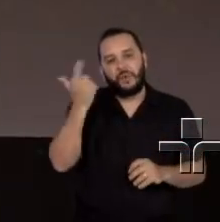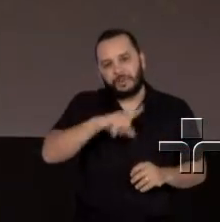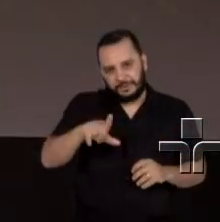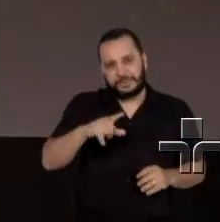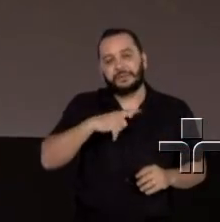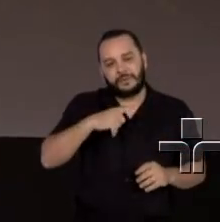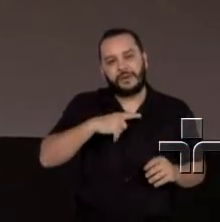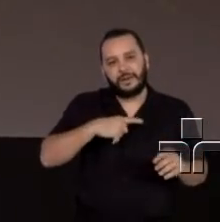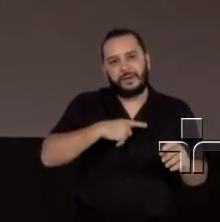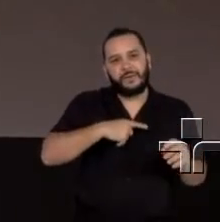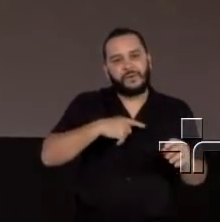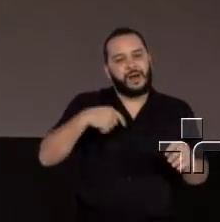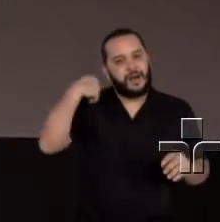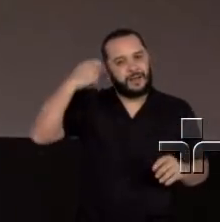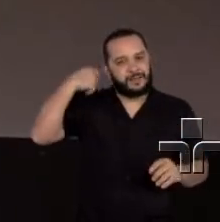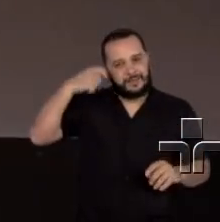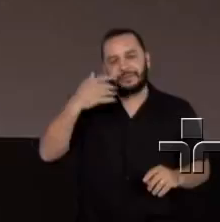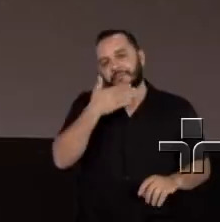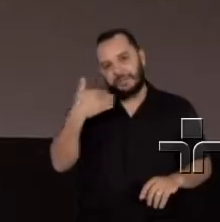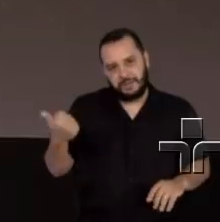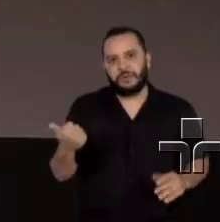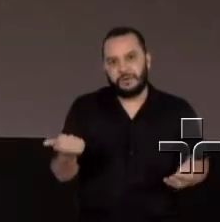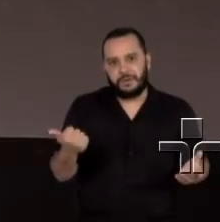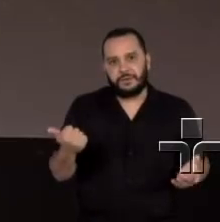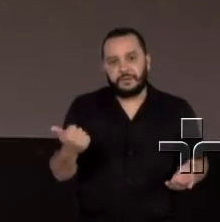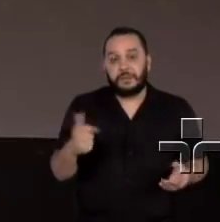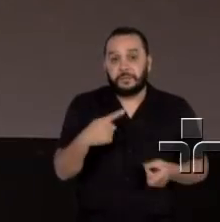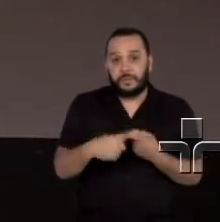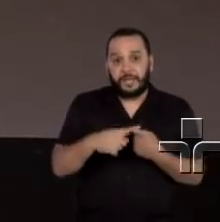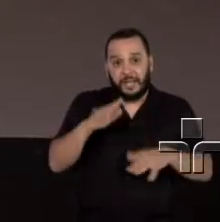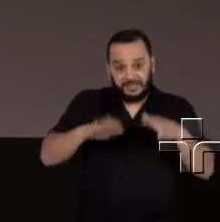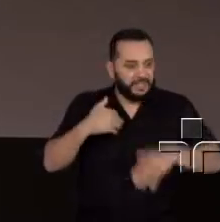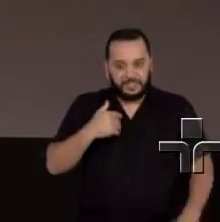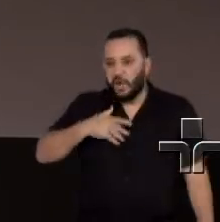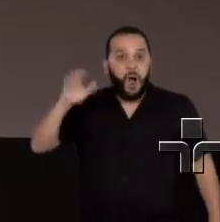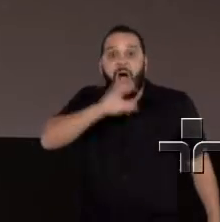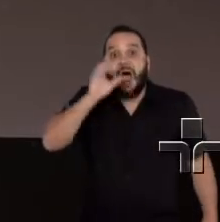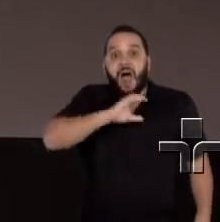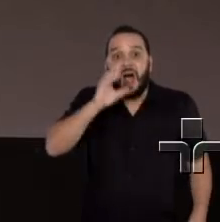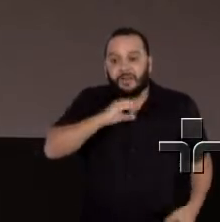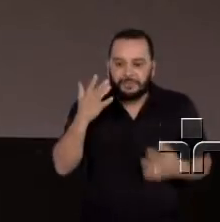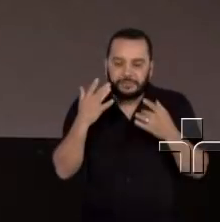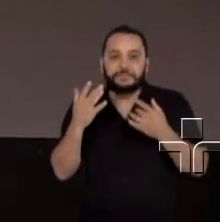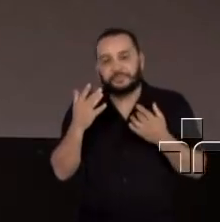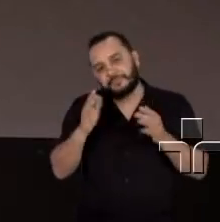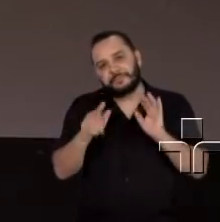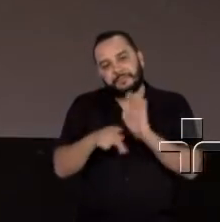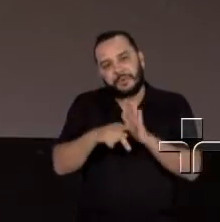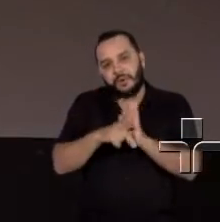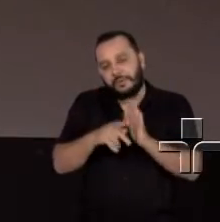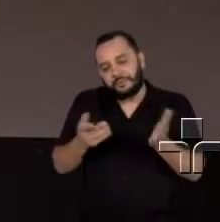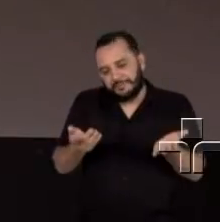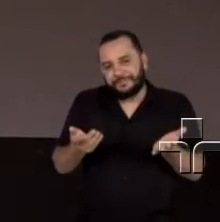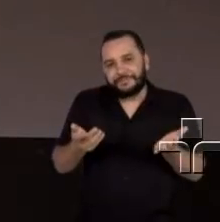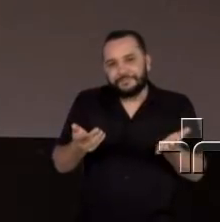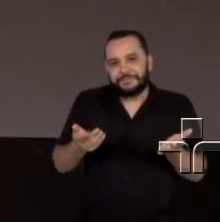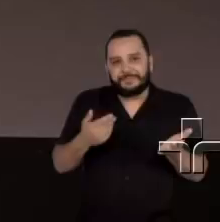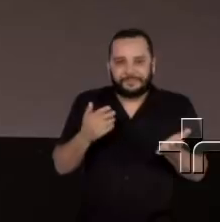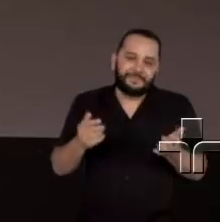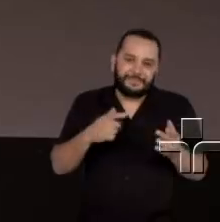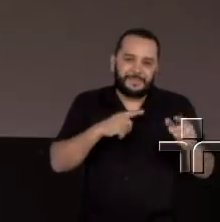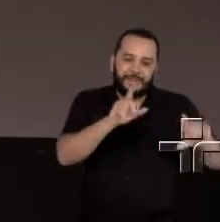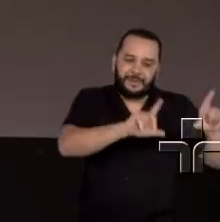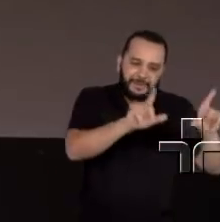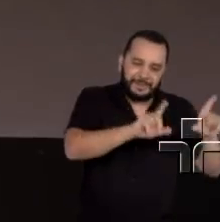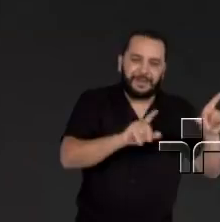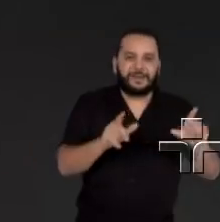melhor. Porque é isso, uma hora você precisa da urgência no teatro e outra hora você precisa da verticalidade